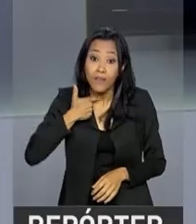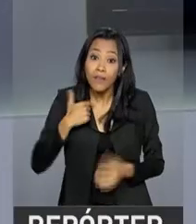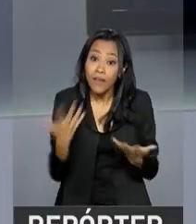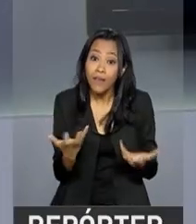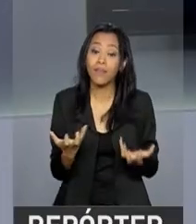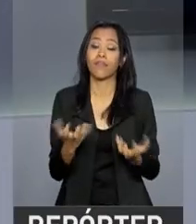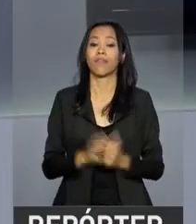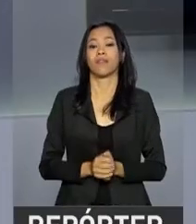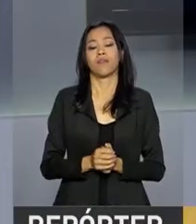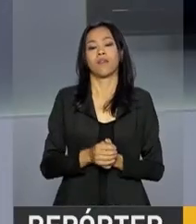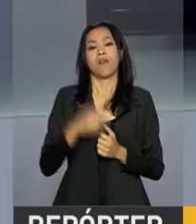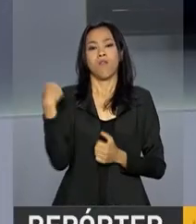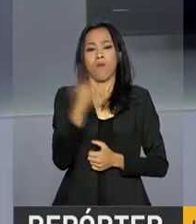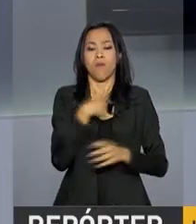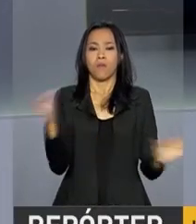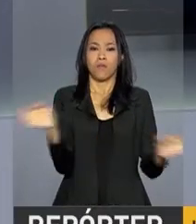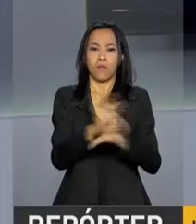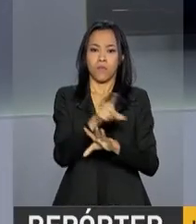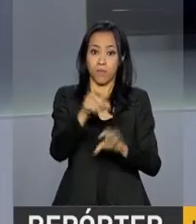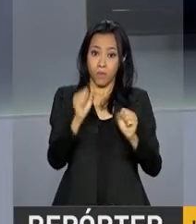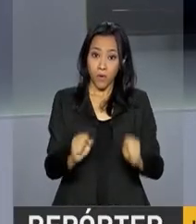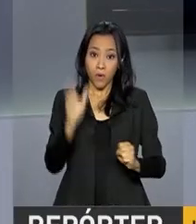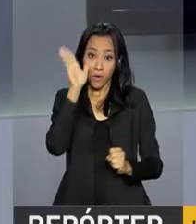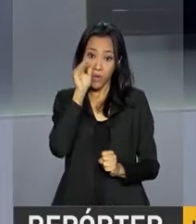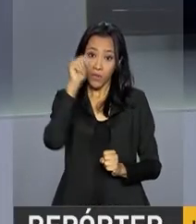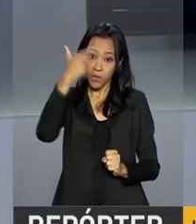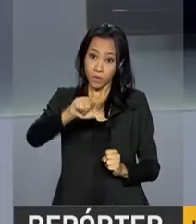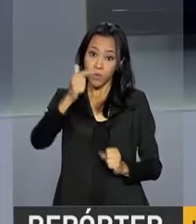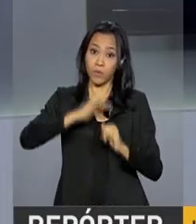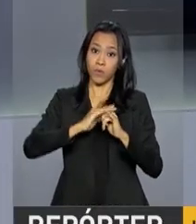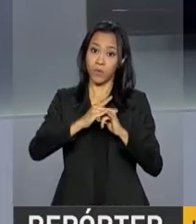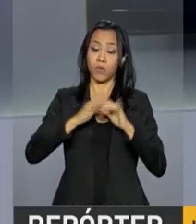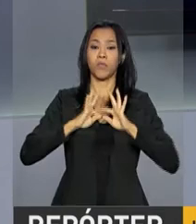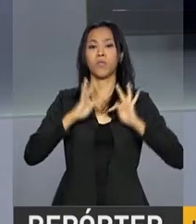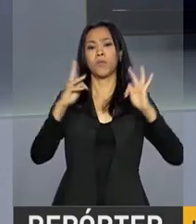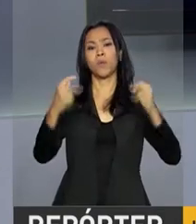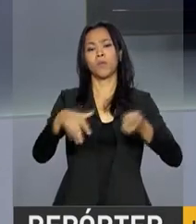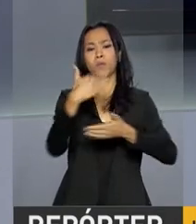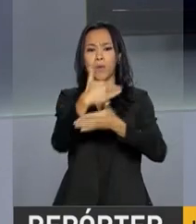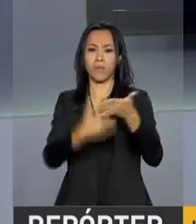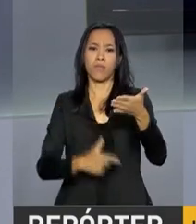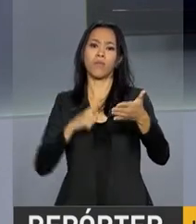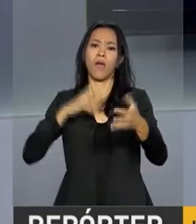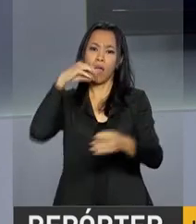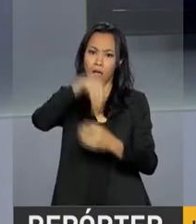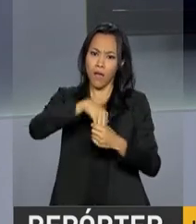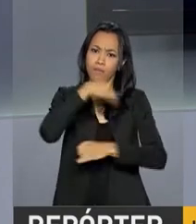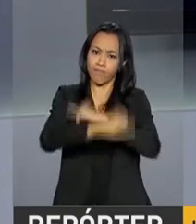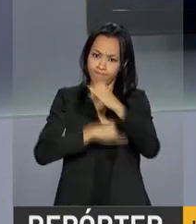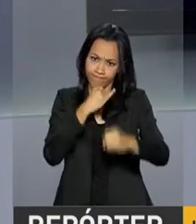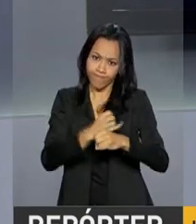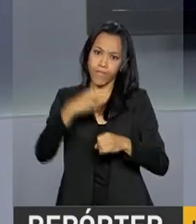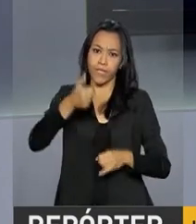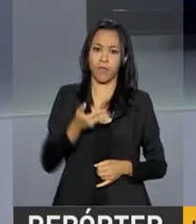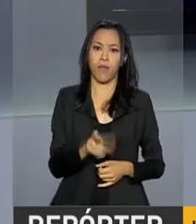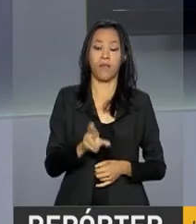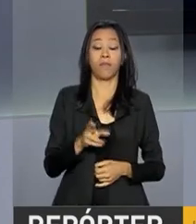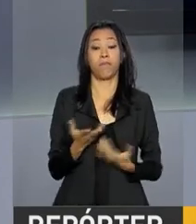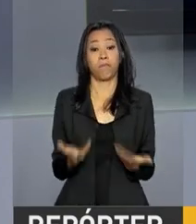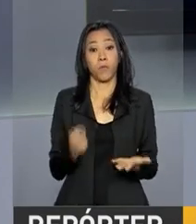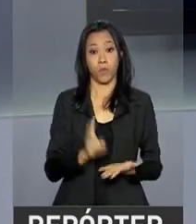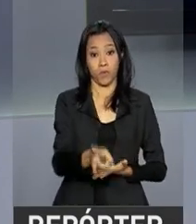nós ficamos por aqui você pode rever as reportagens no youtube e toda a nossa programação também está na página da nbr na